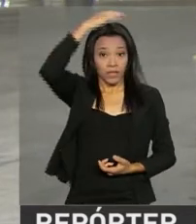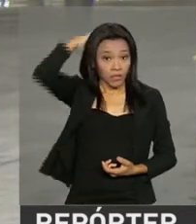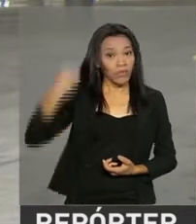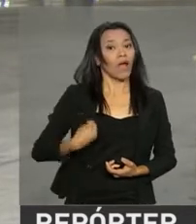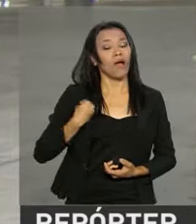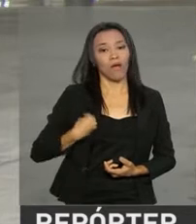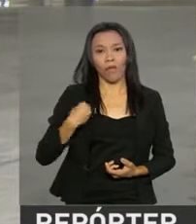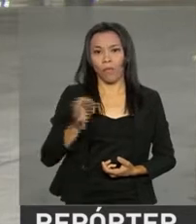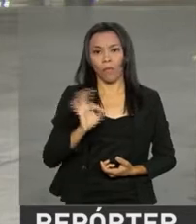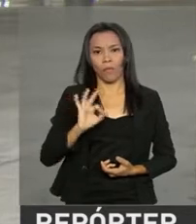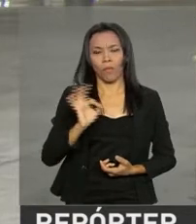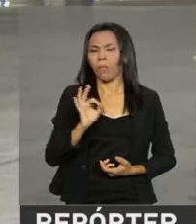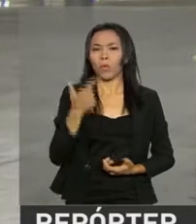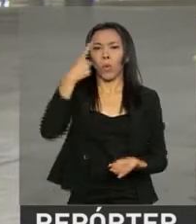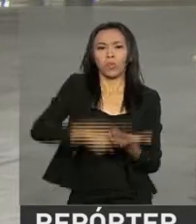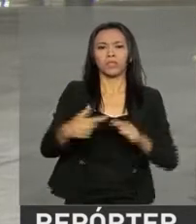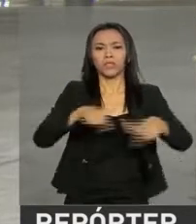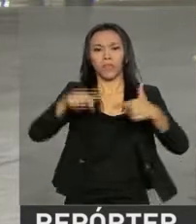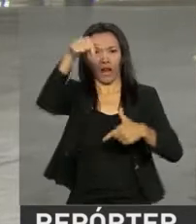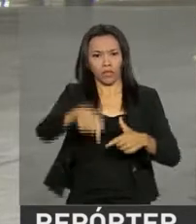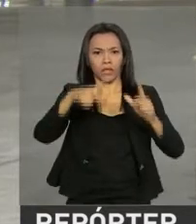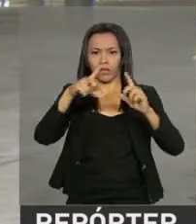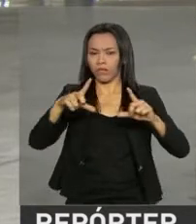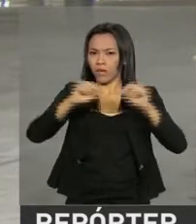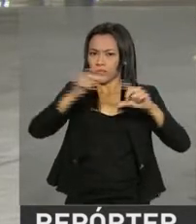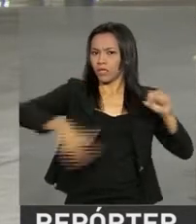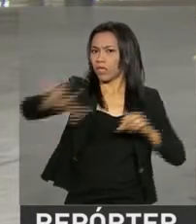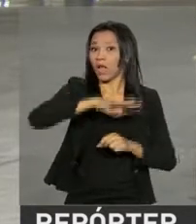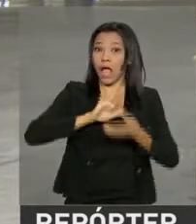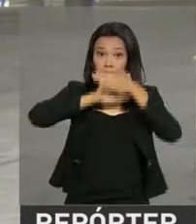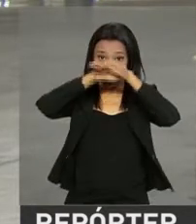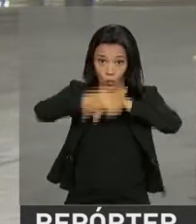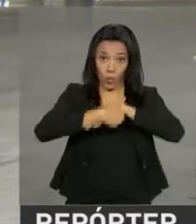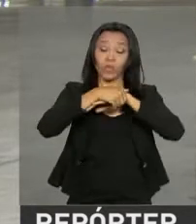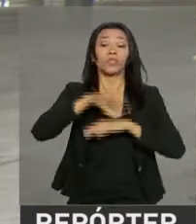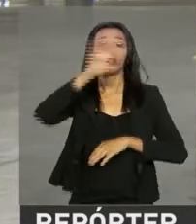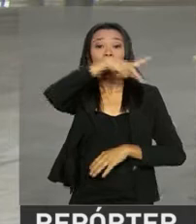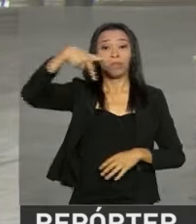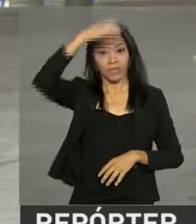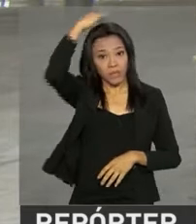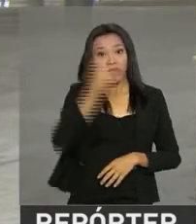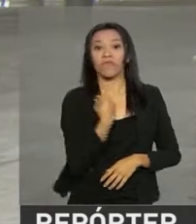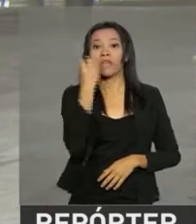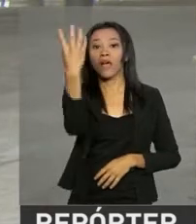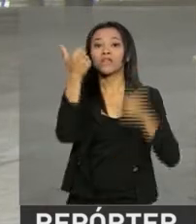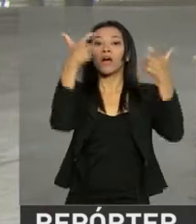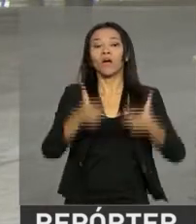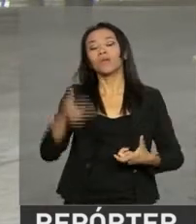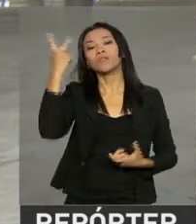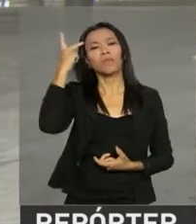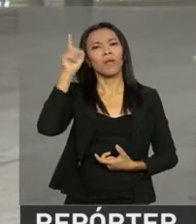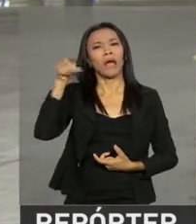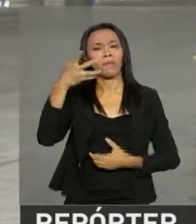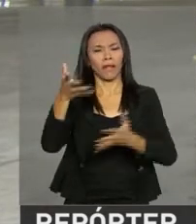durante o dia de hoje aqui no palácio do planalto à noite é que ele embarca para são paulo onde ele vai receber o prêmio líderes